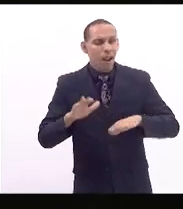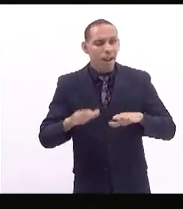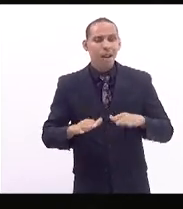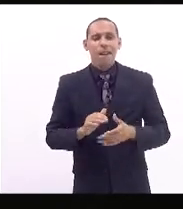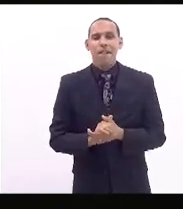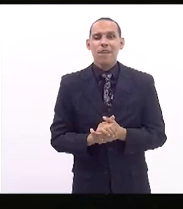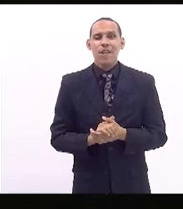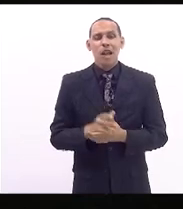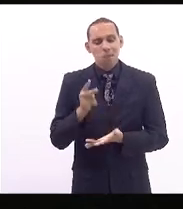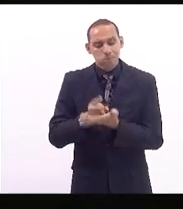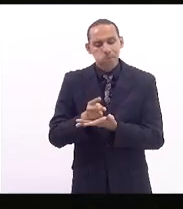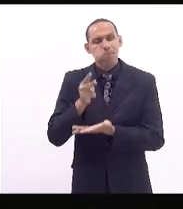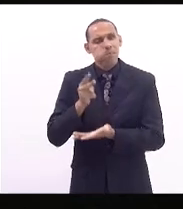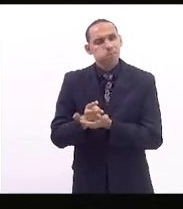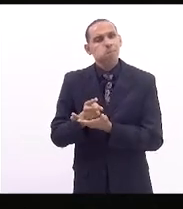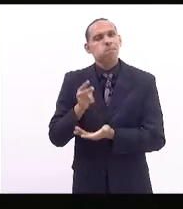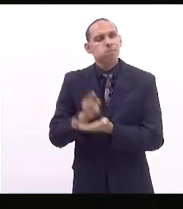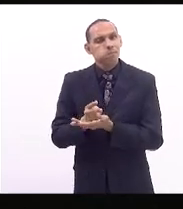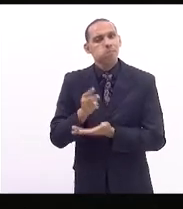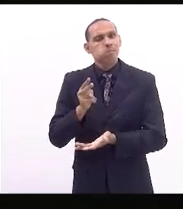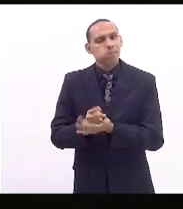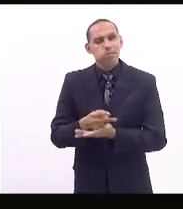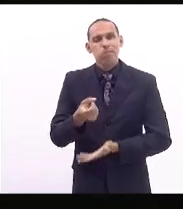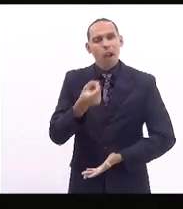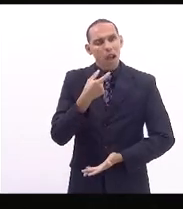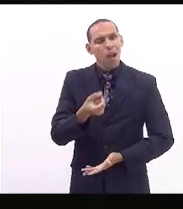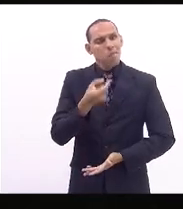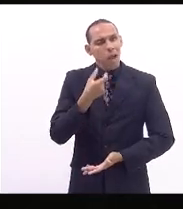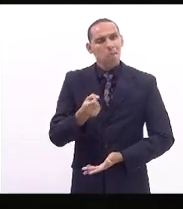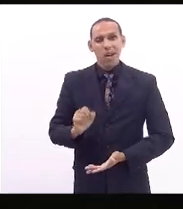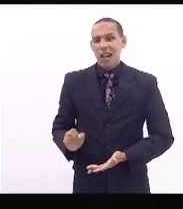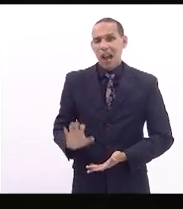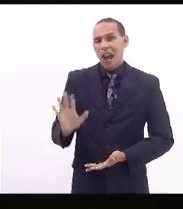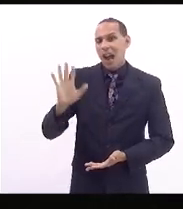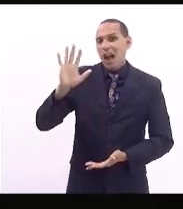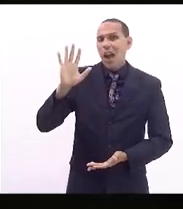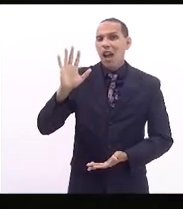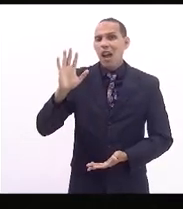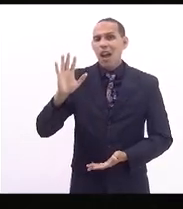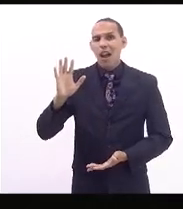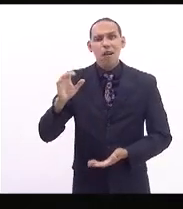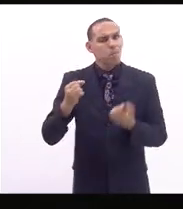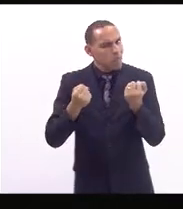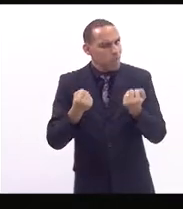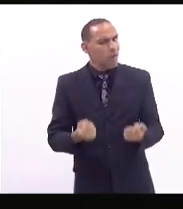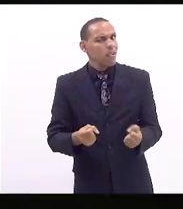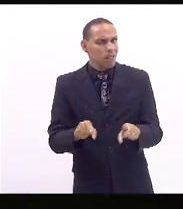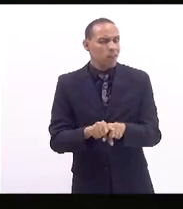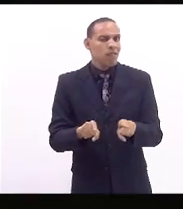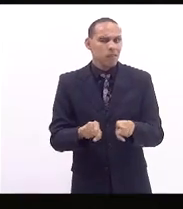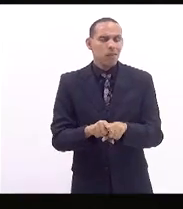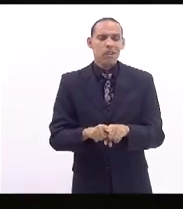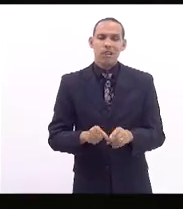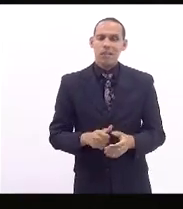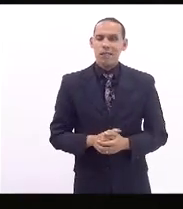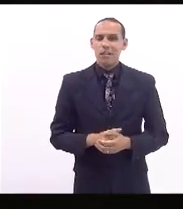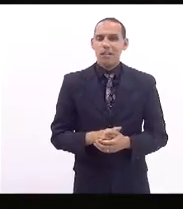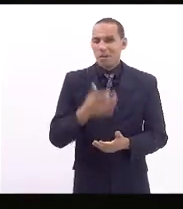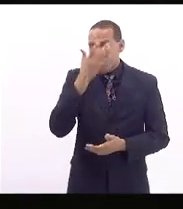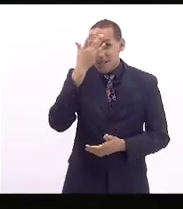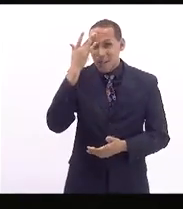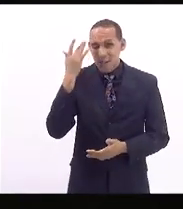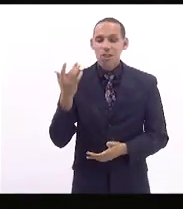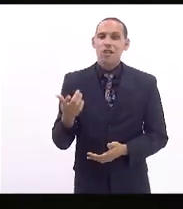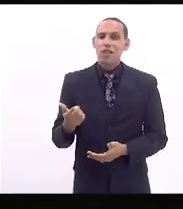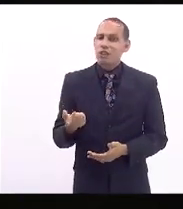a manutenção efetiva de medicamentos muito caros acaba pesando muito até